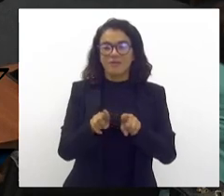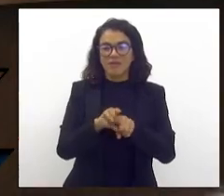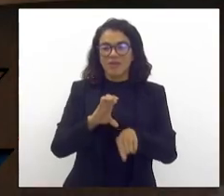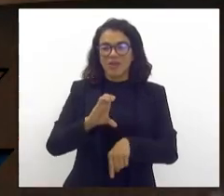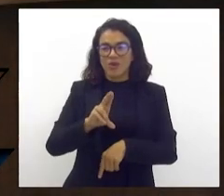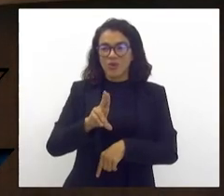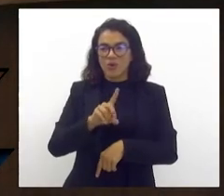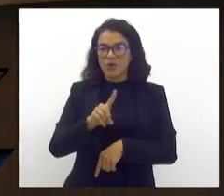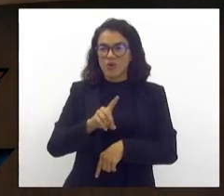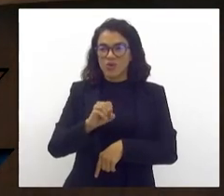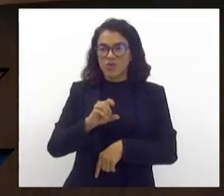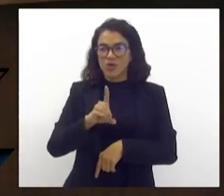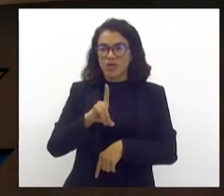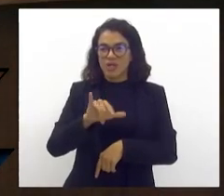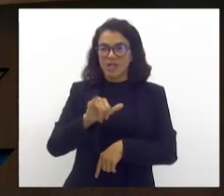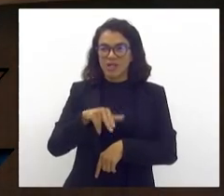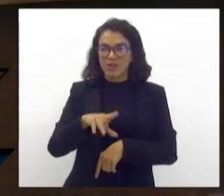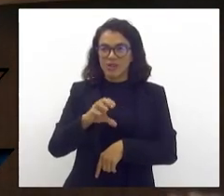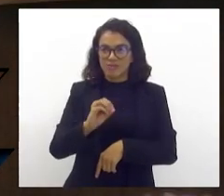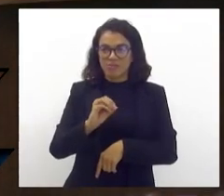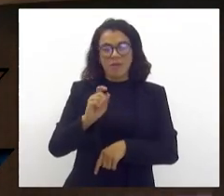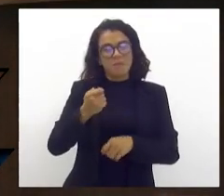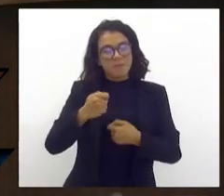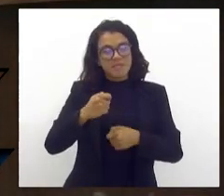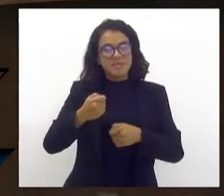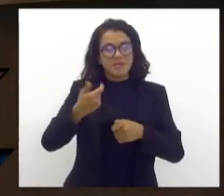vez mais de projetos como esse que